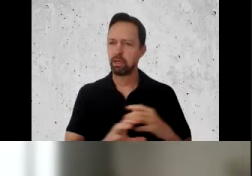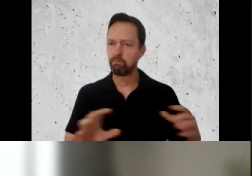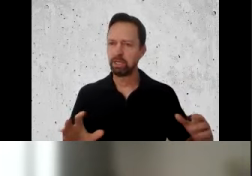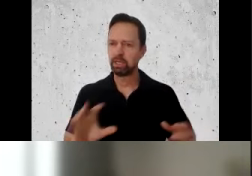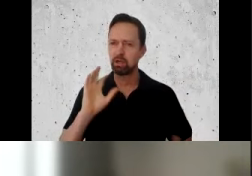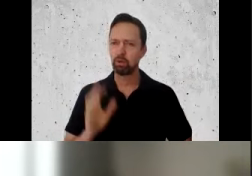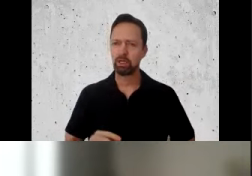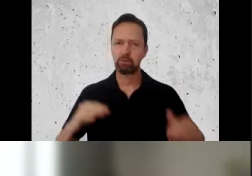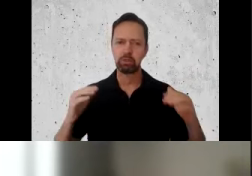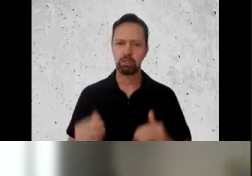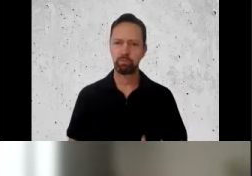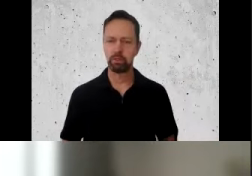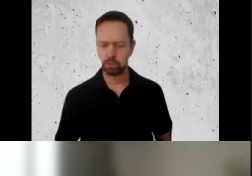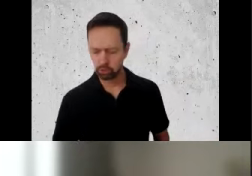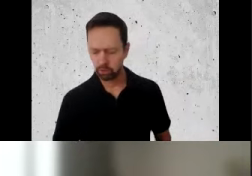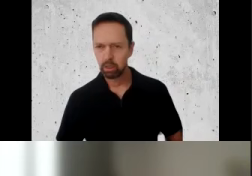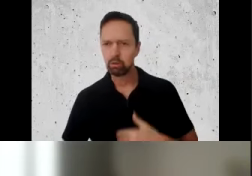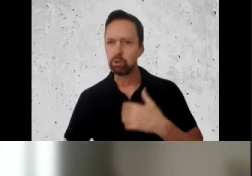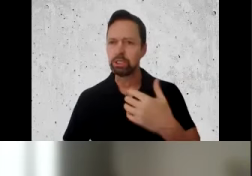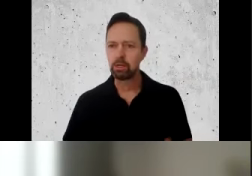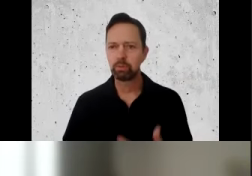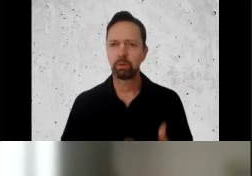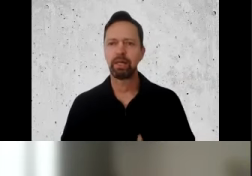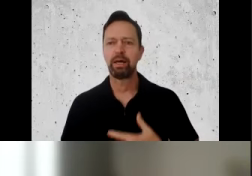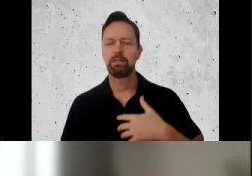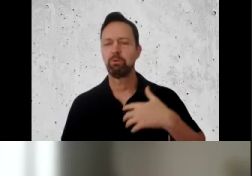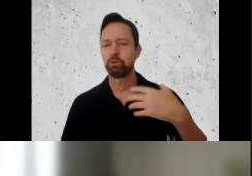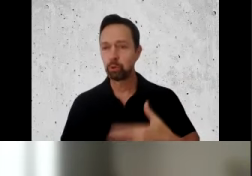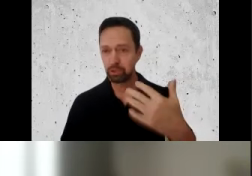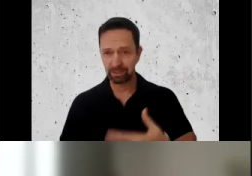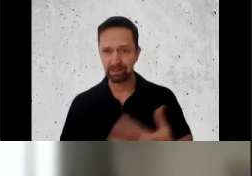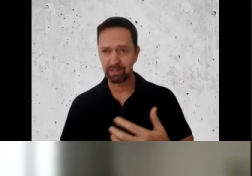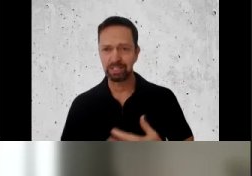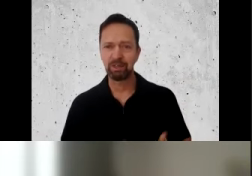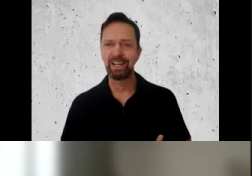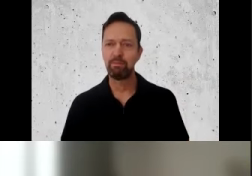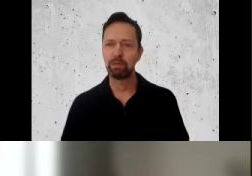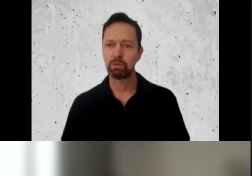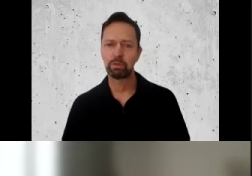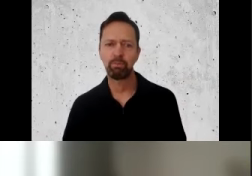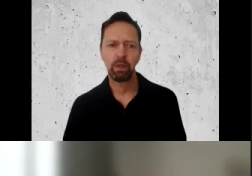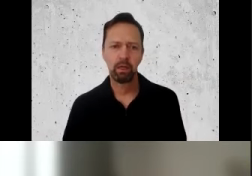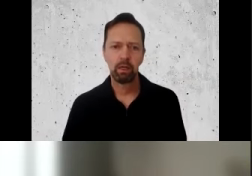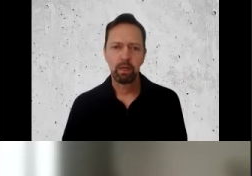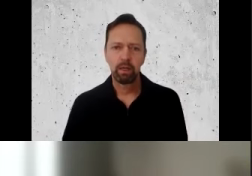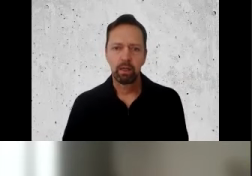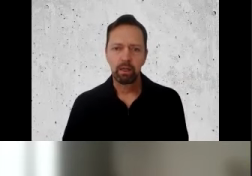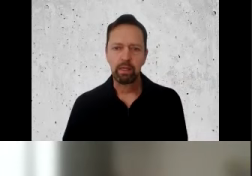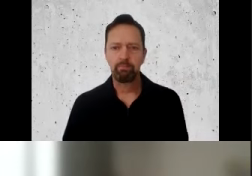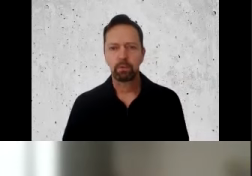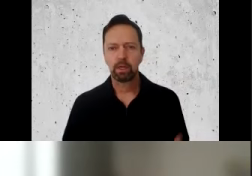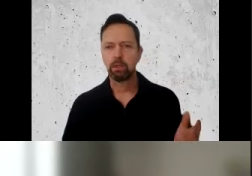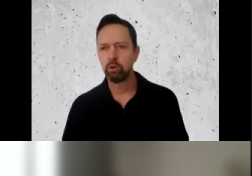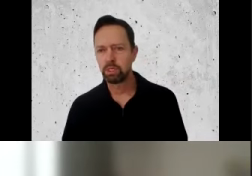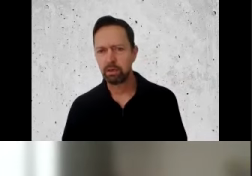fazer. Tem brigas, tem contratos, tem desperdício. Os direitos de propriedade, os custos de transação são tremendos.